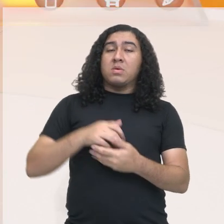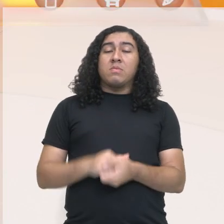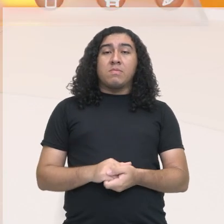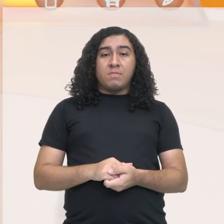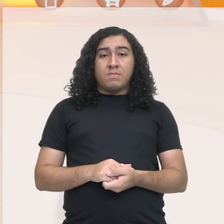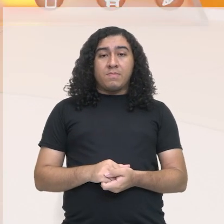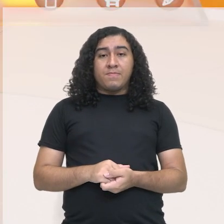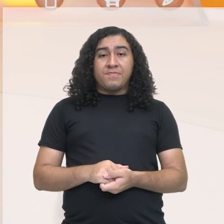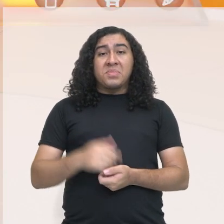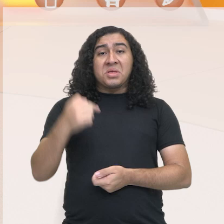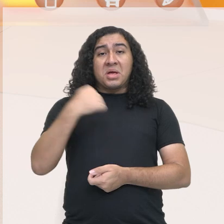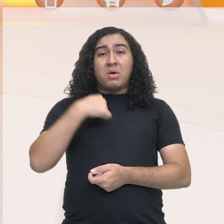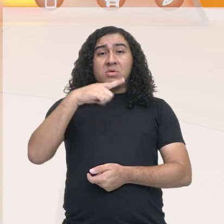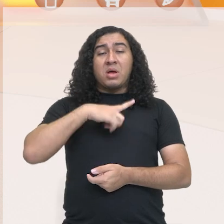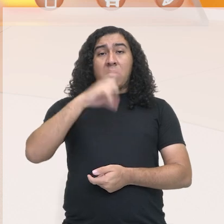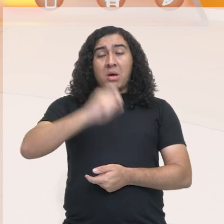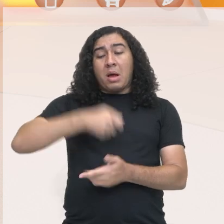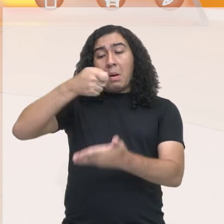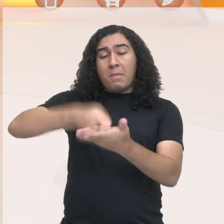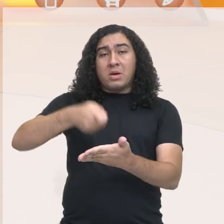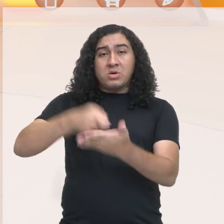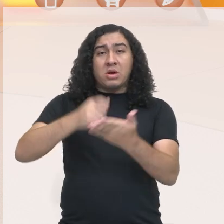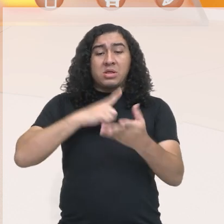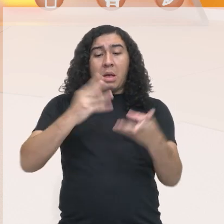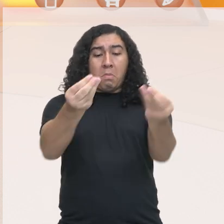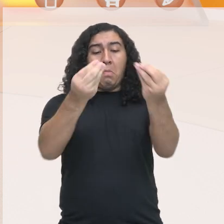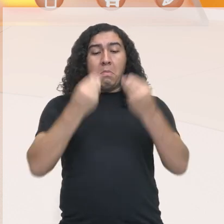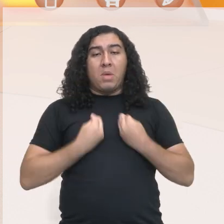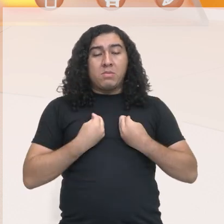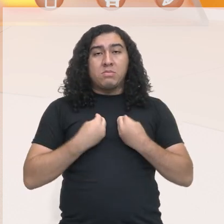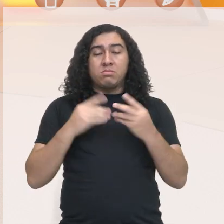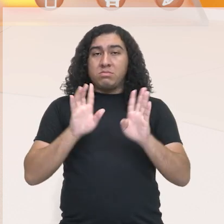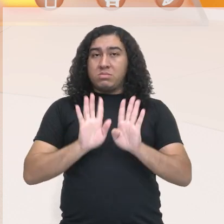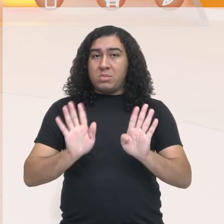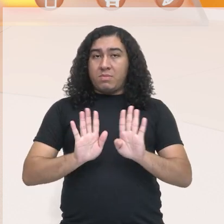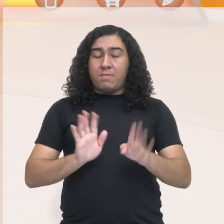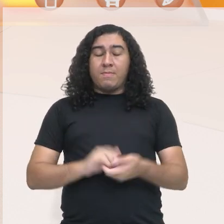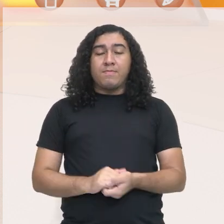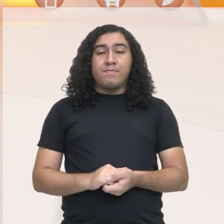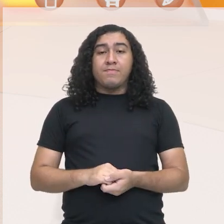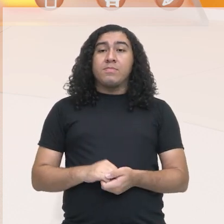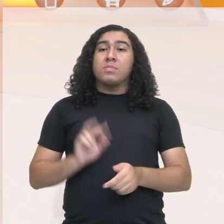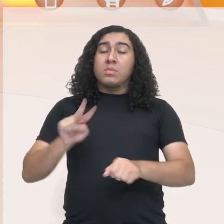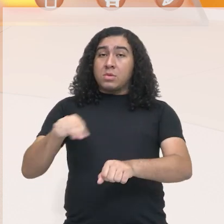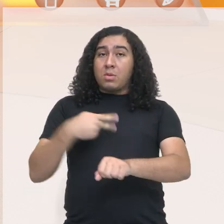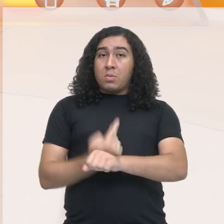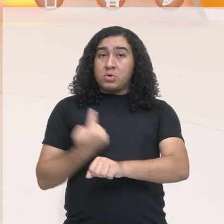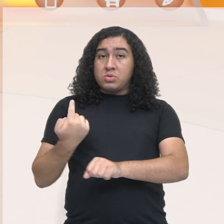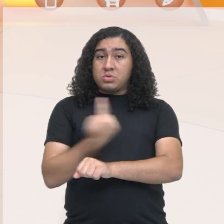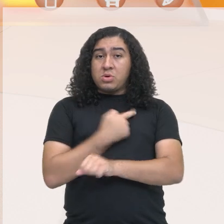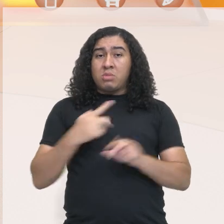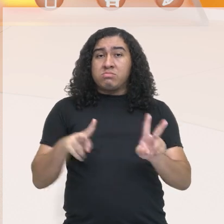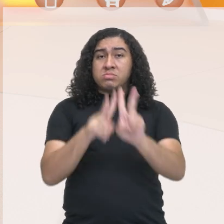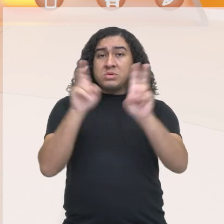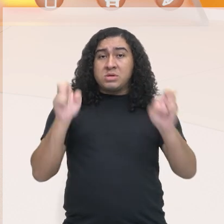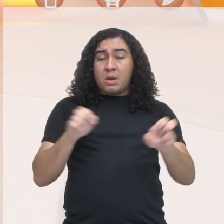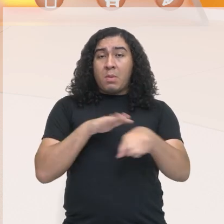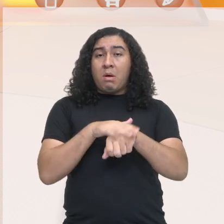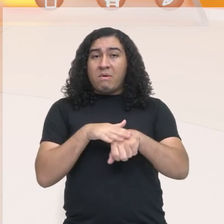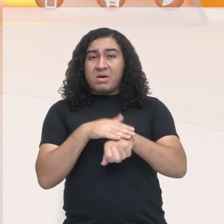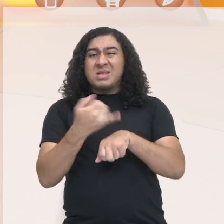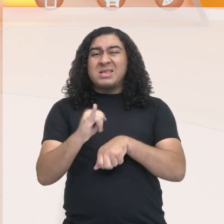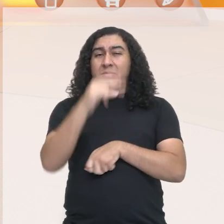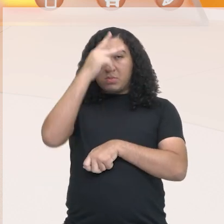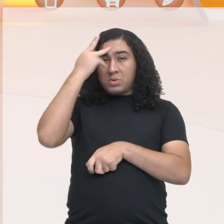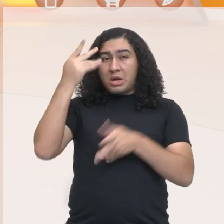lá e me impus a esse poder. Nós vamos ver daqui a pouquinho, nós vamos conversar, né, desse processo. Quem que exerce o poder